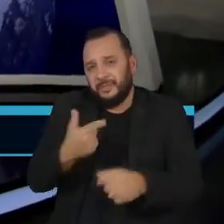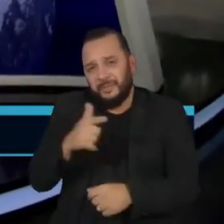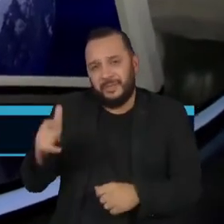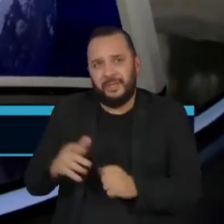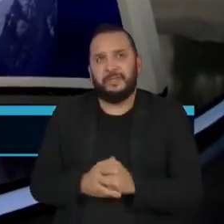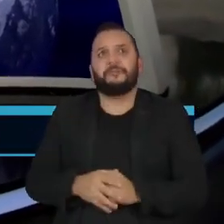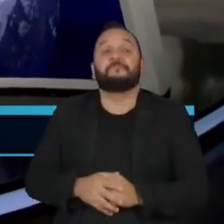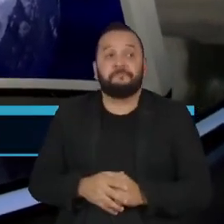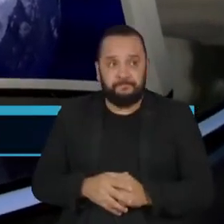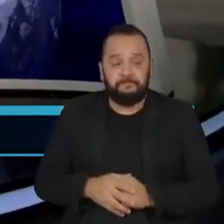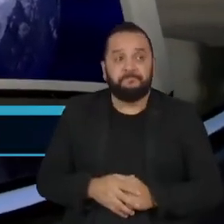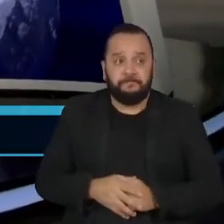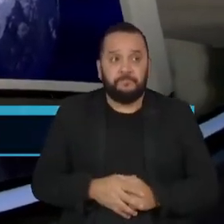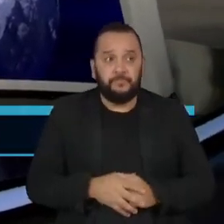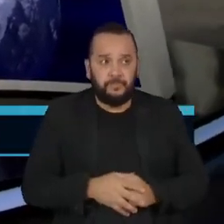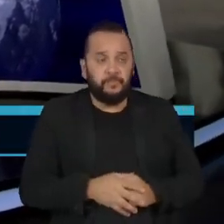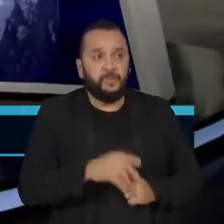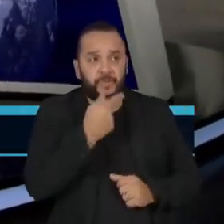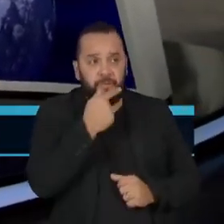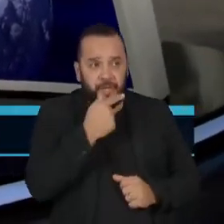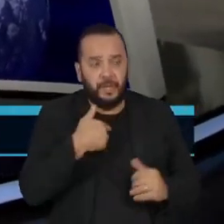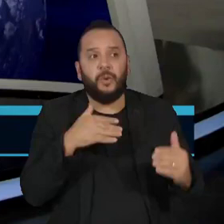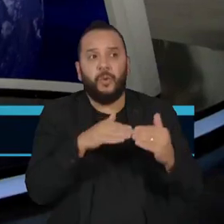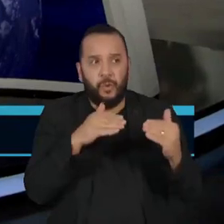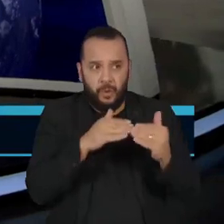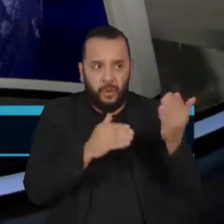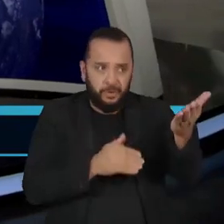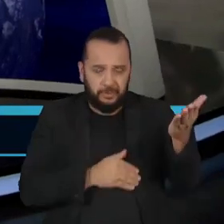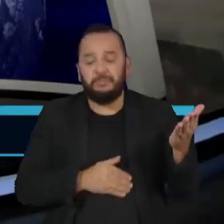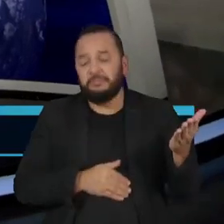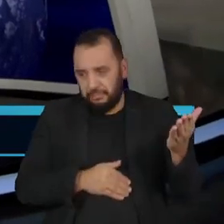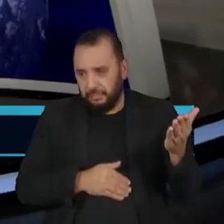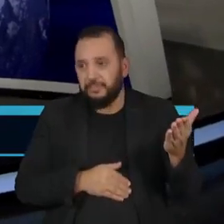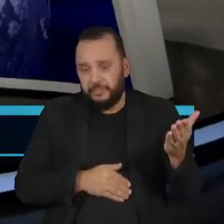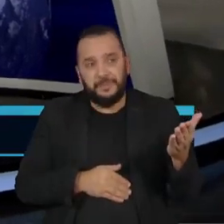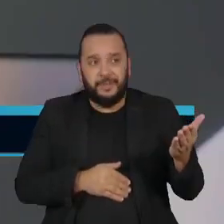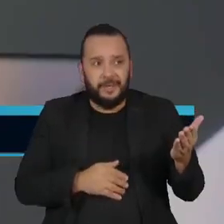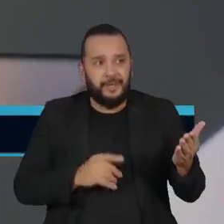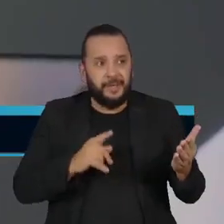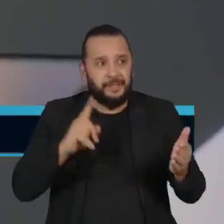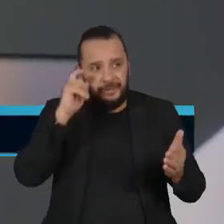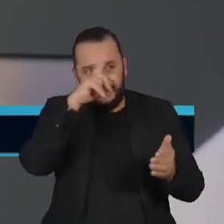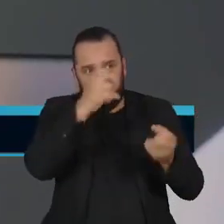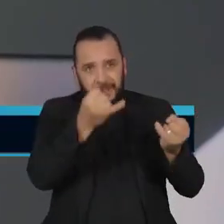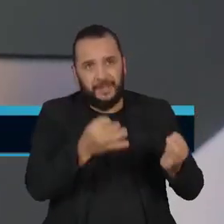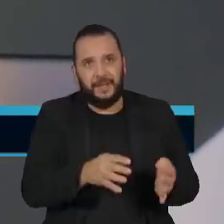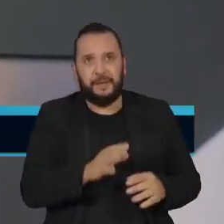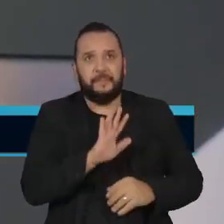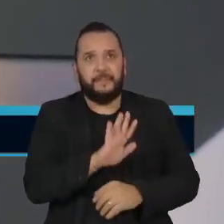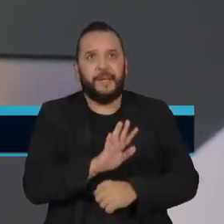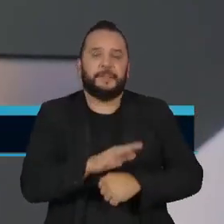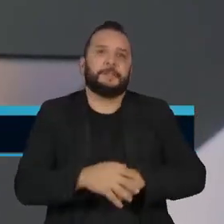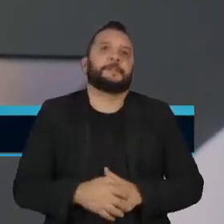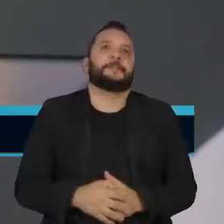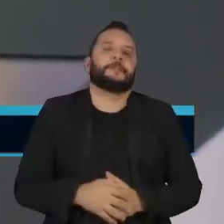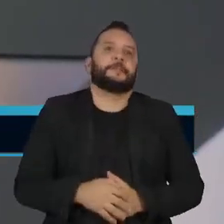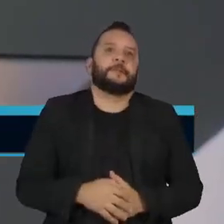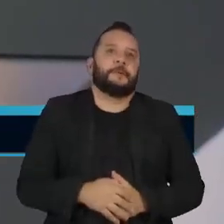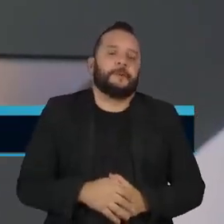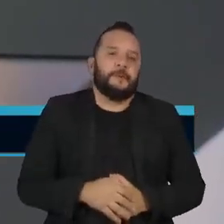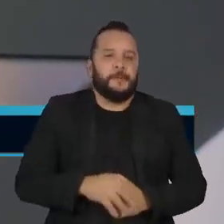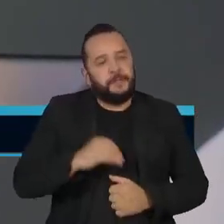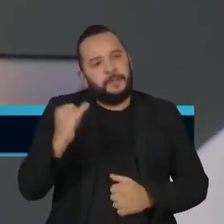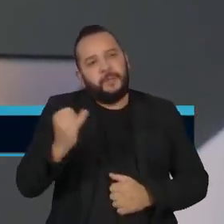com certeza, todos esses fatos, eu concordo novamente com que é um terreno minado. Agora, eu diria o seguinte, que